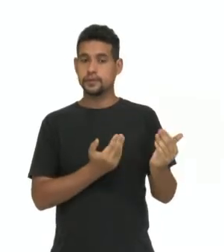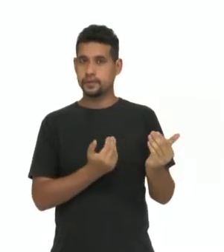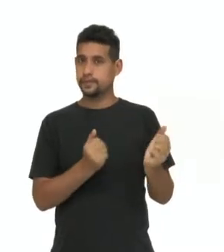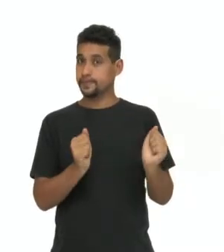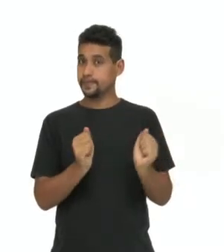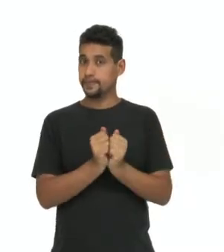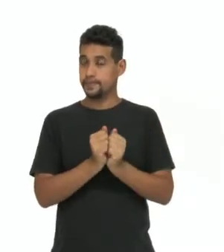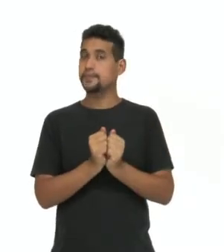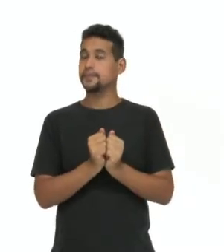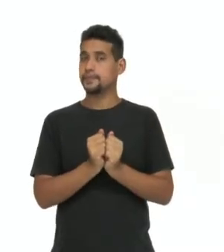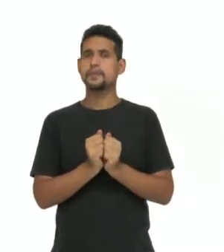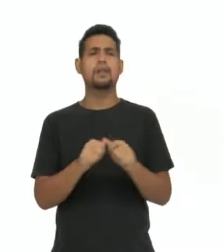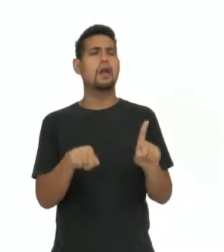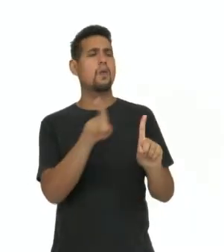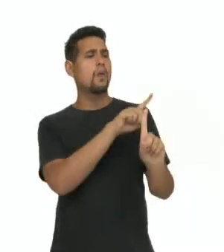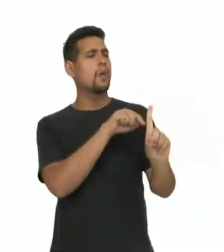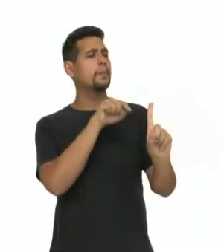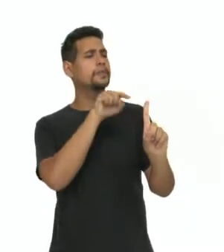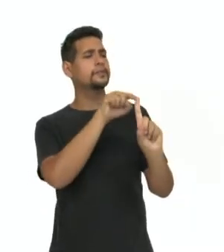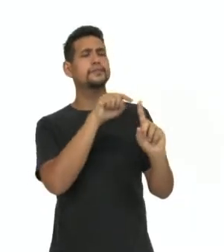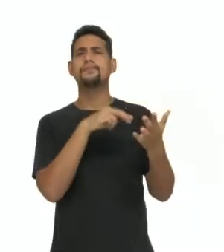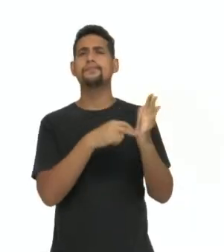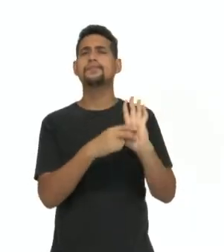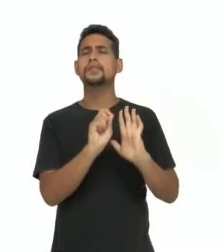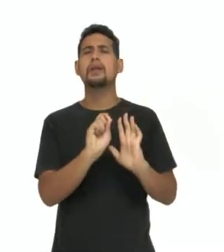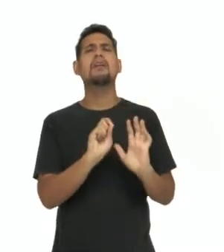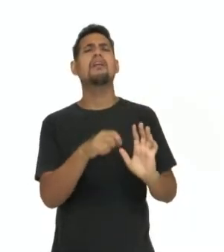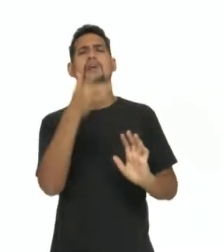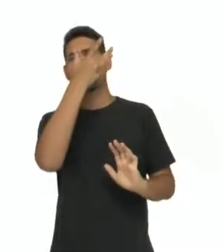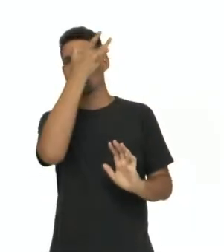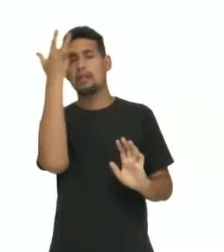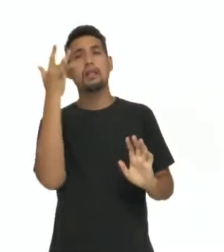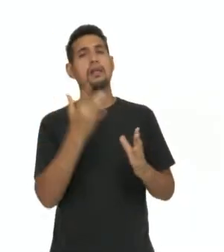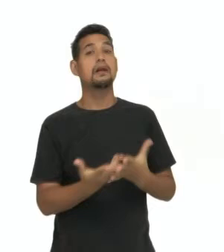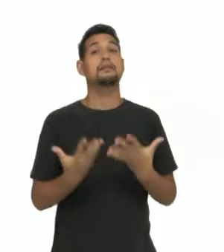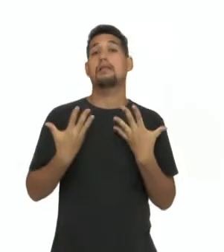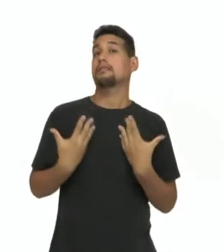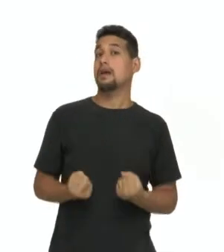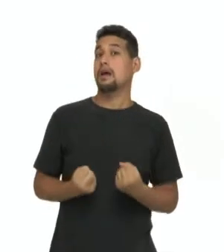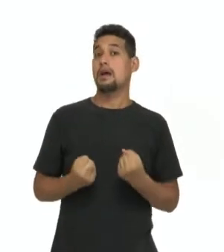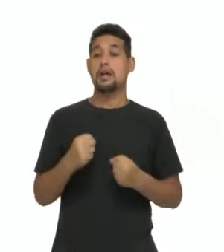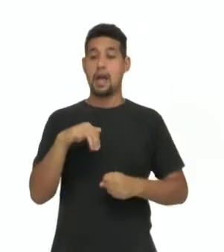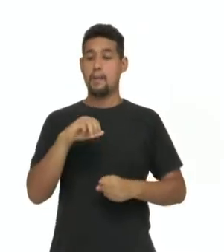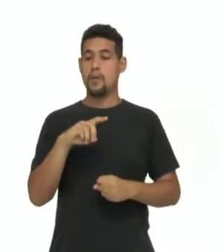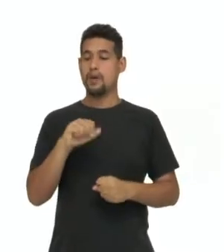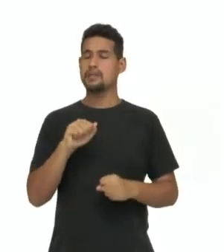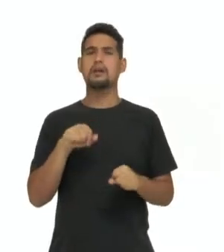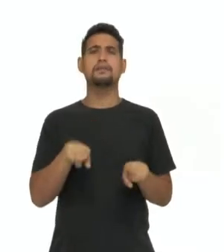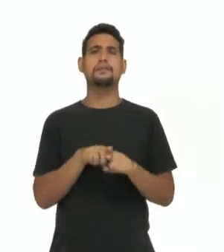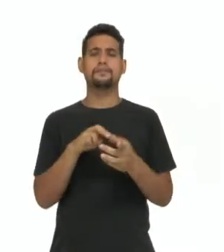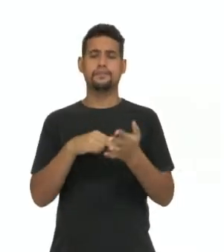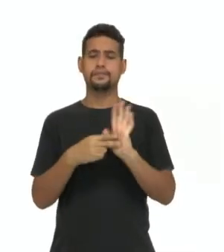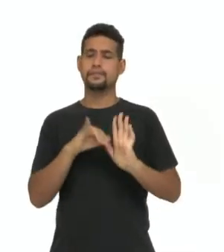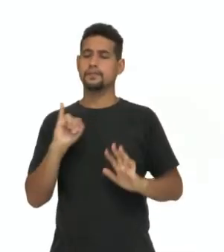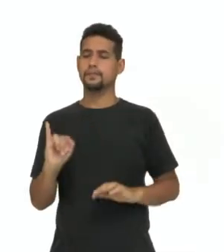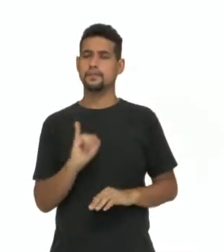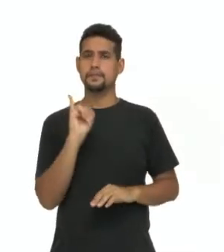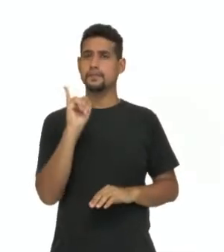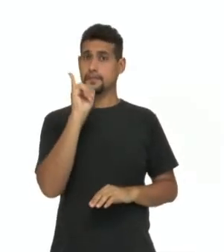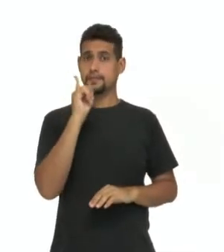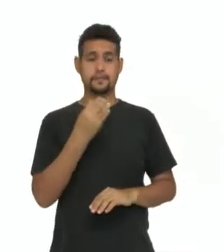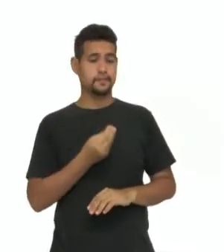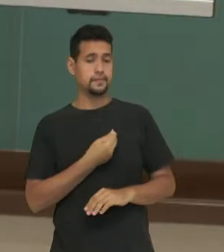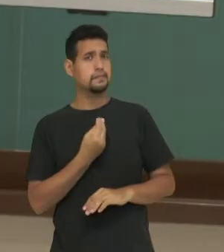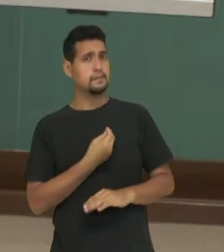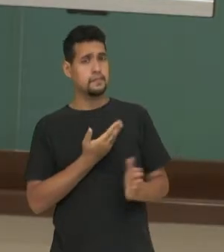adolescentes. O objetivo, o público-alvo, convencer os leitores de que a moda é componente extremamente importante da vida